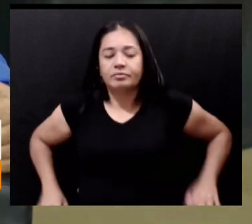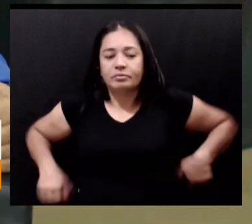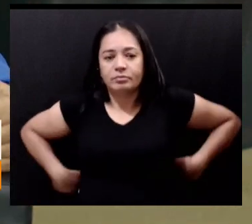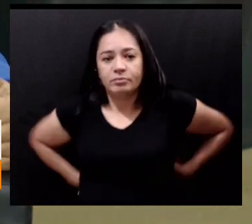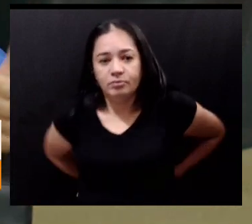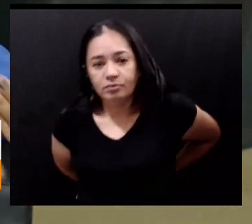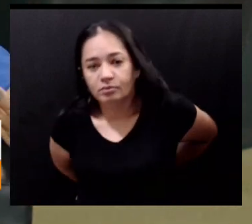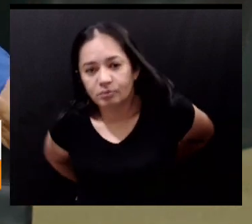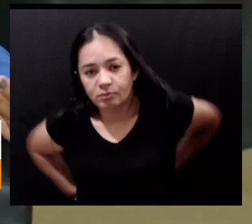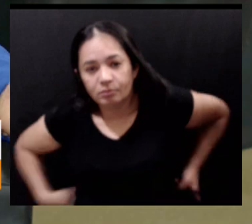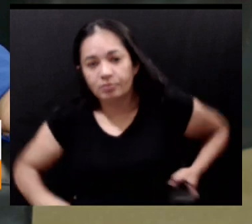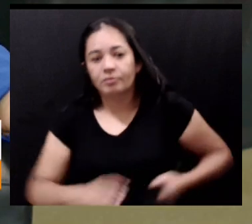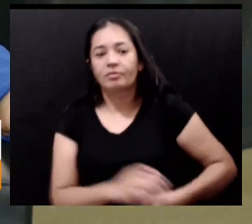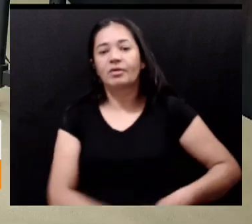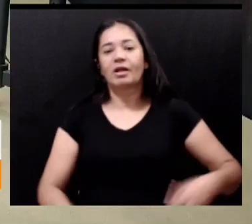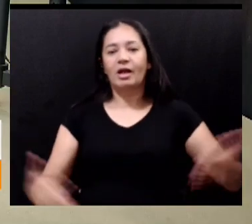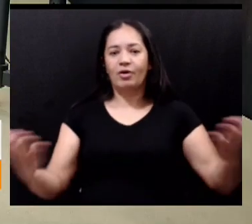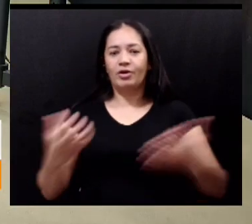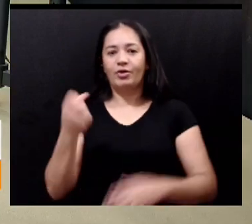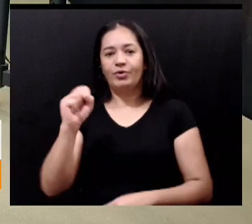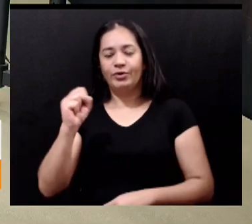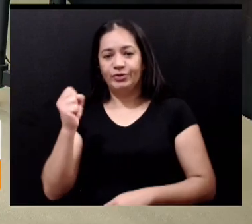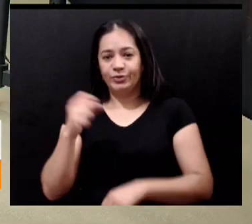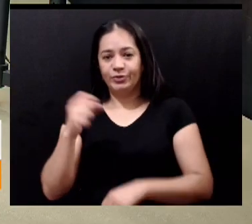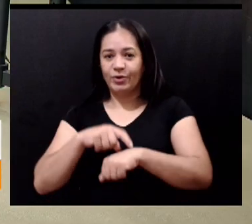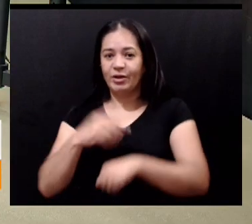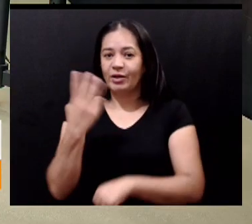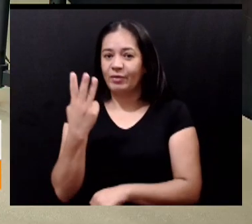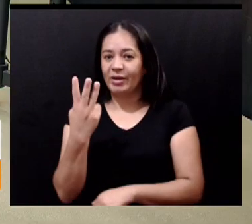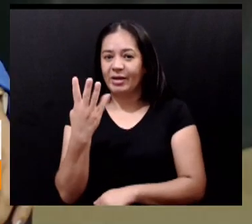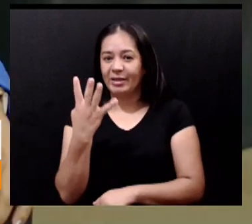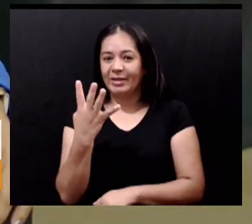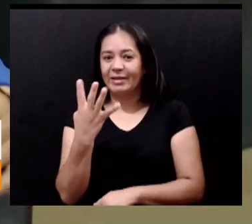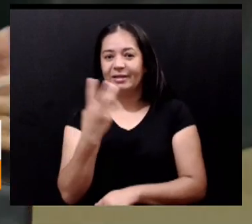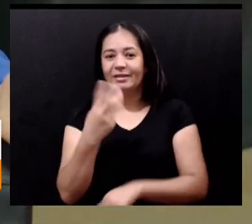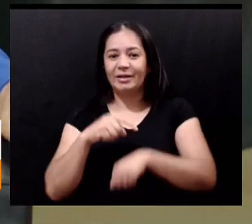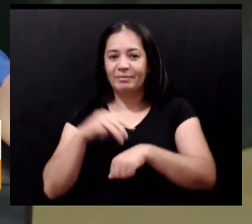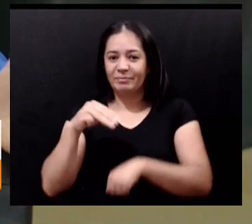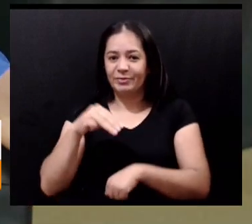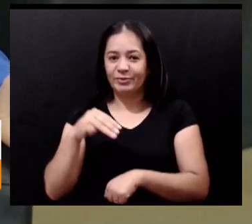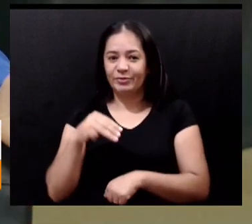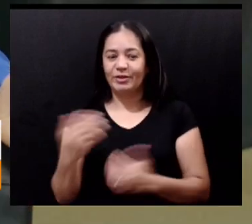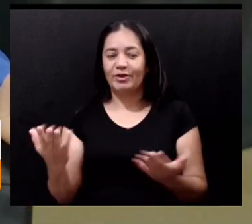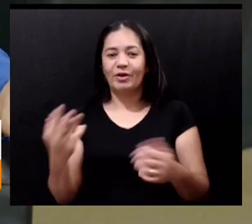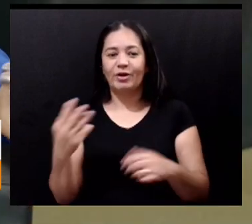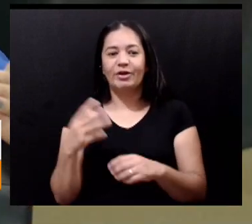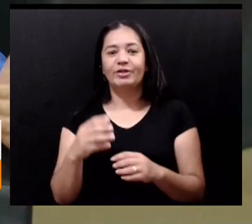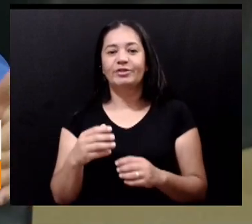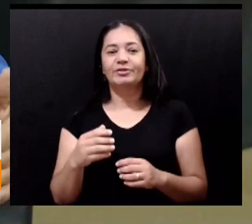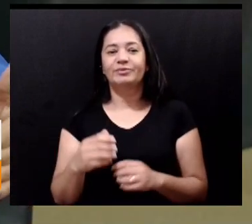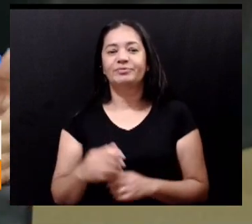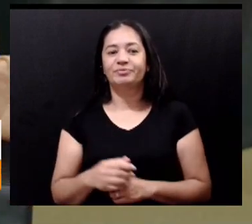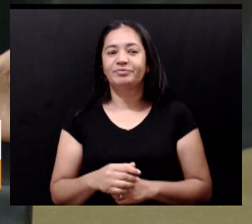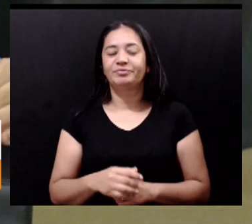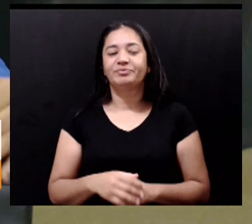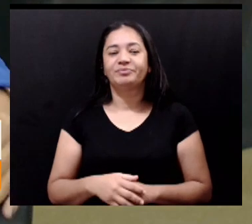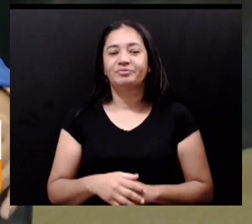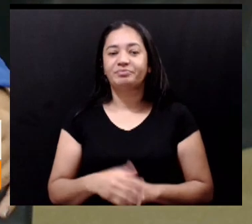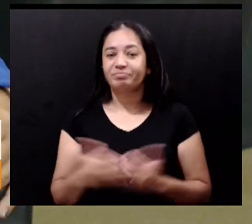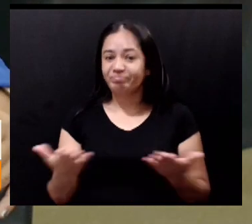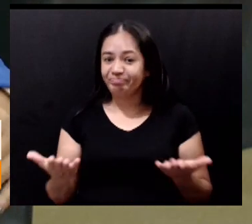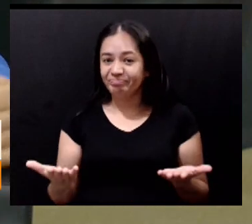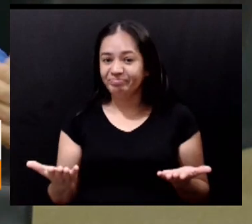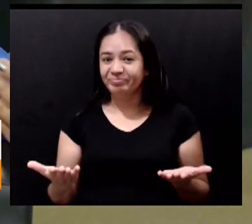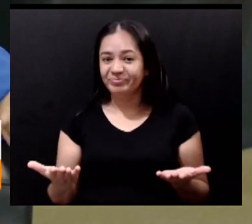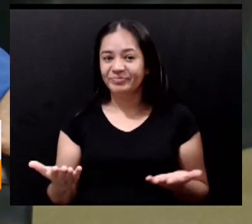8h43, nós abrimos o nosso WhatsApp para os nossos telespectadores, Marília e Júlia. Então, o pessoal já